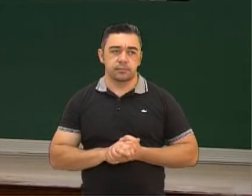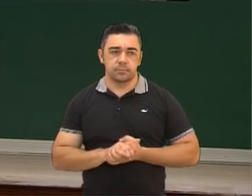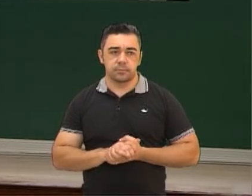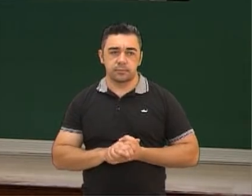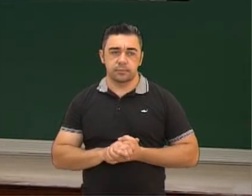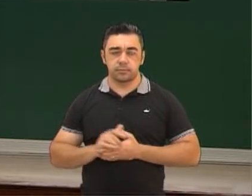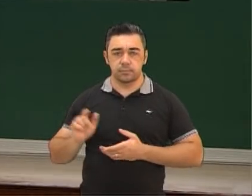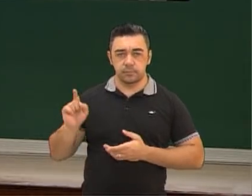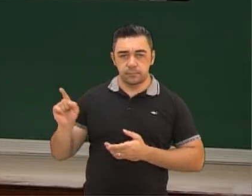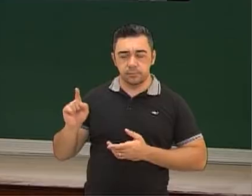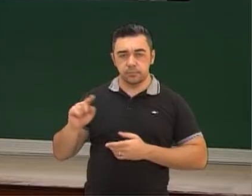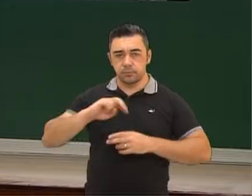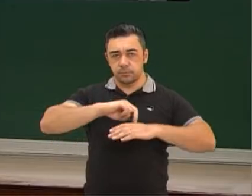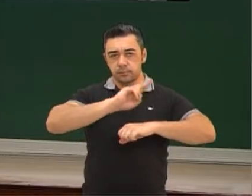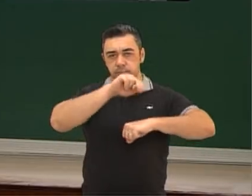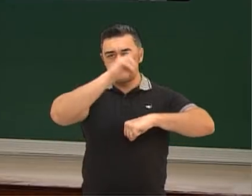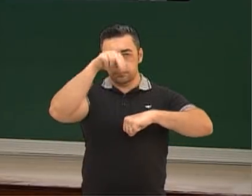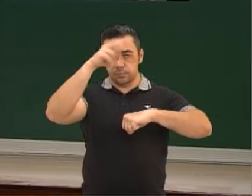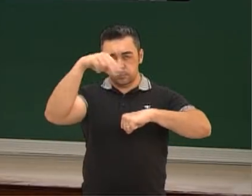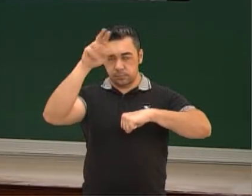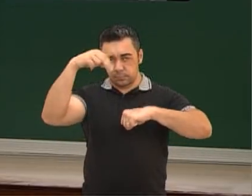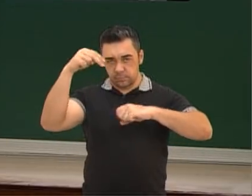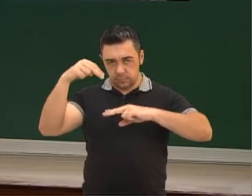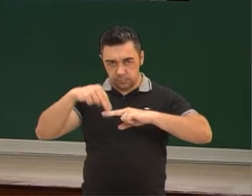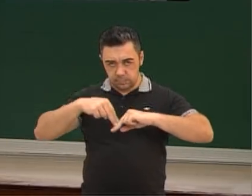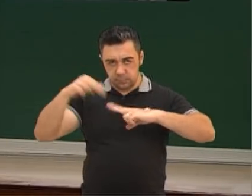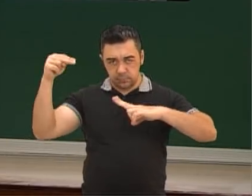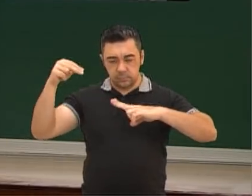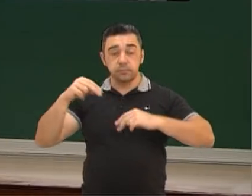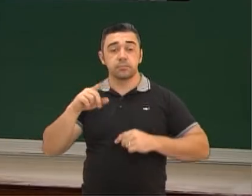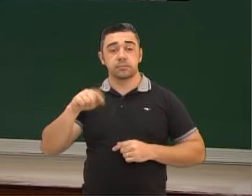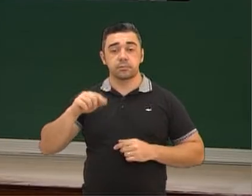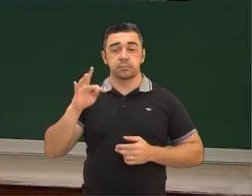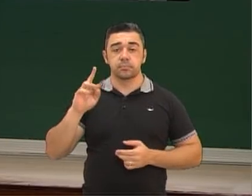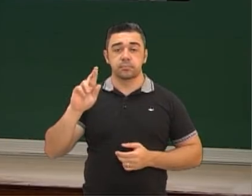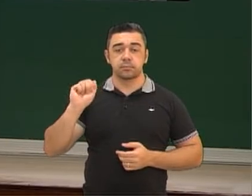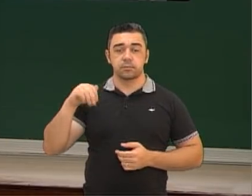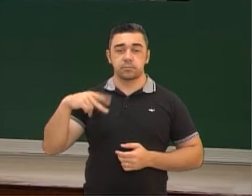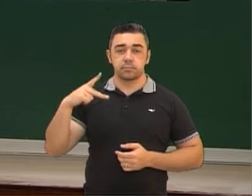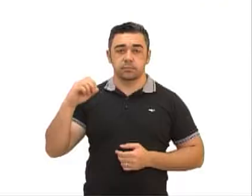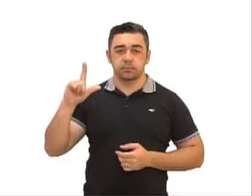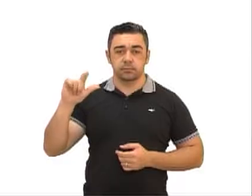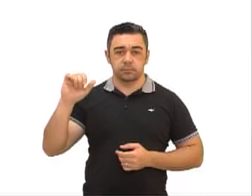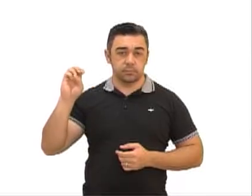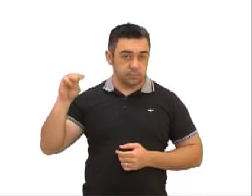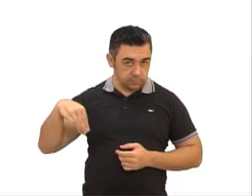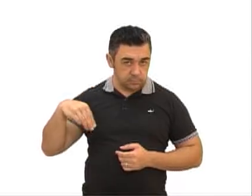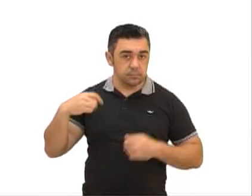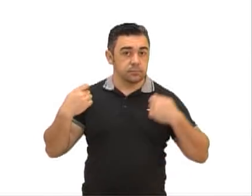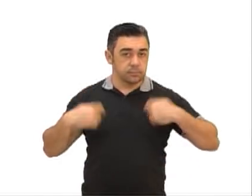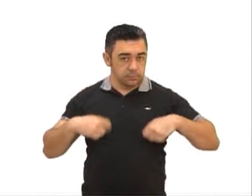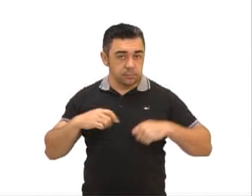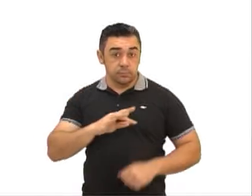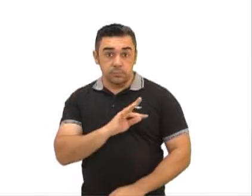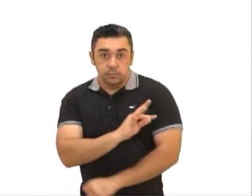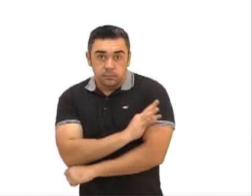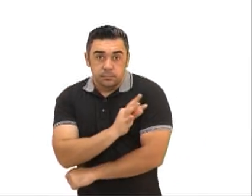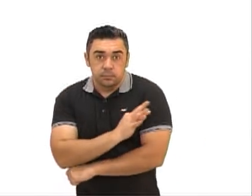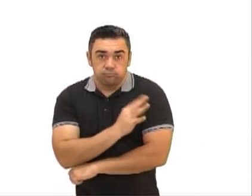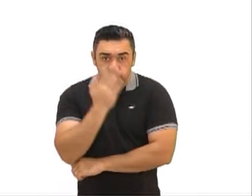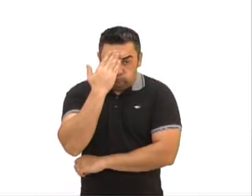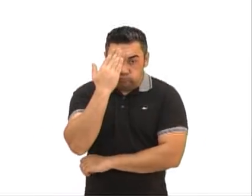As acrobacias realizadas no trampolim exigem técnica e concentração. Suas